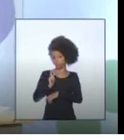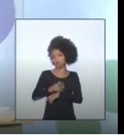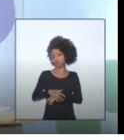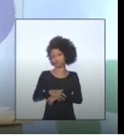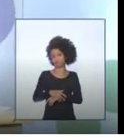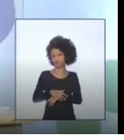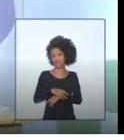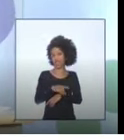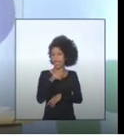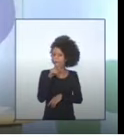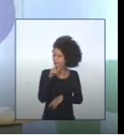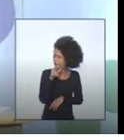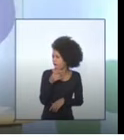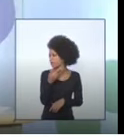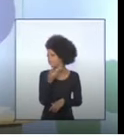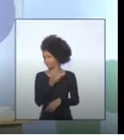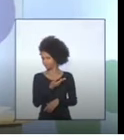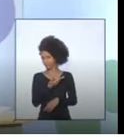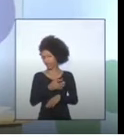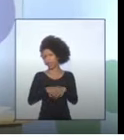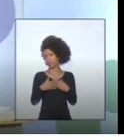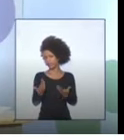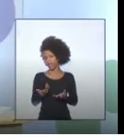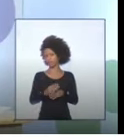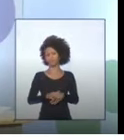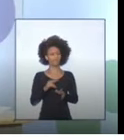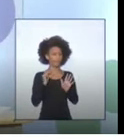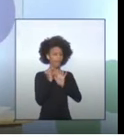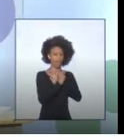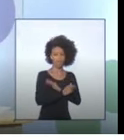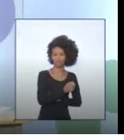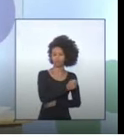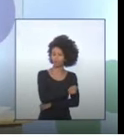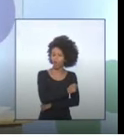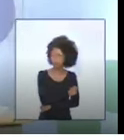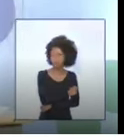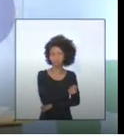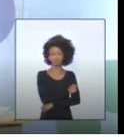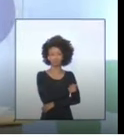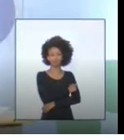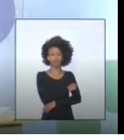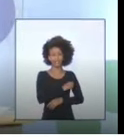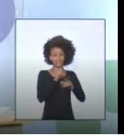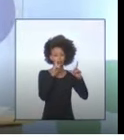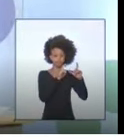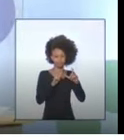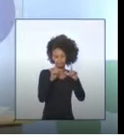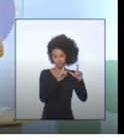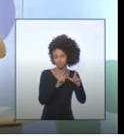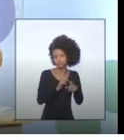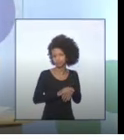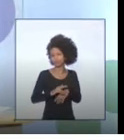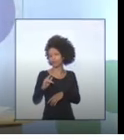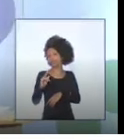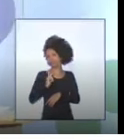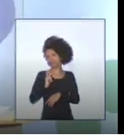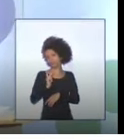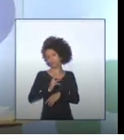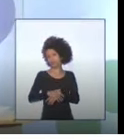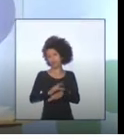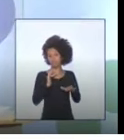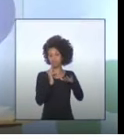estudantes, alunos, meninas e meninas que tentaram postar ali numa rede social uma foto,